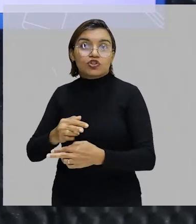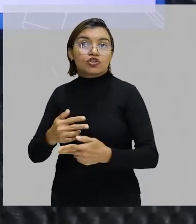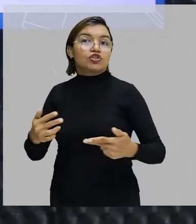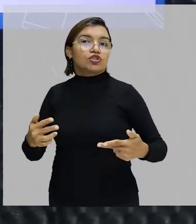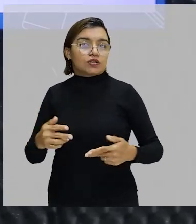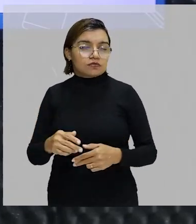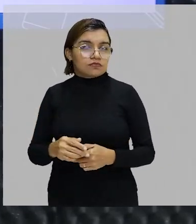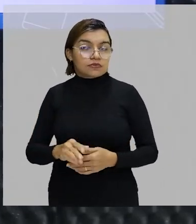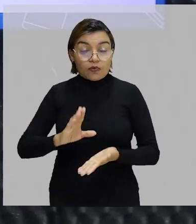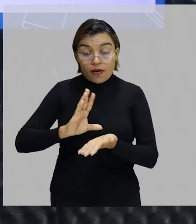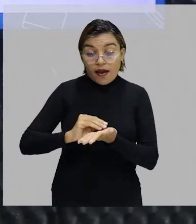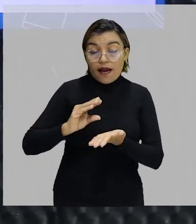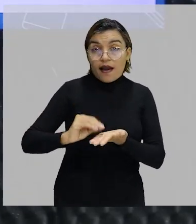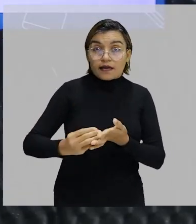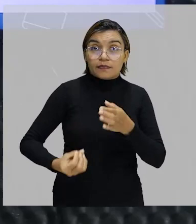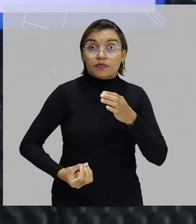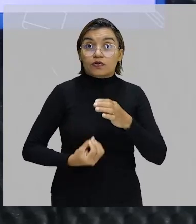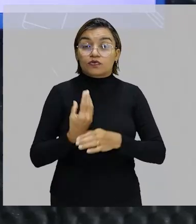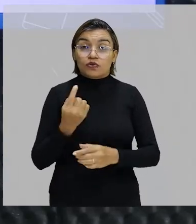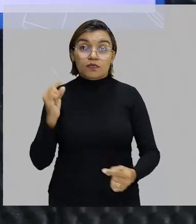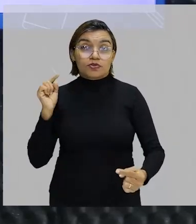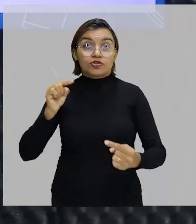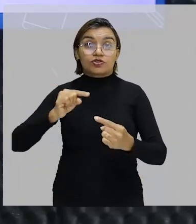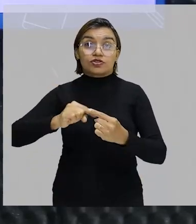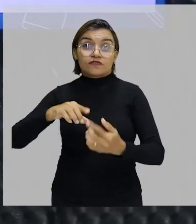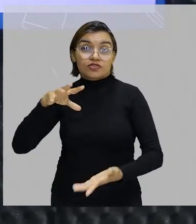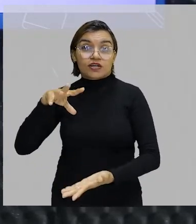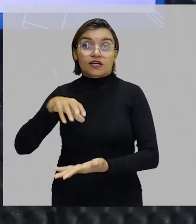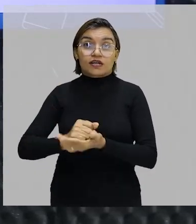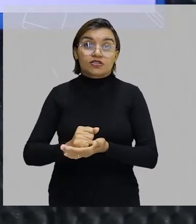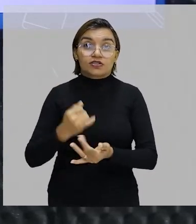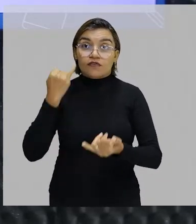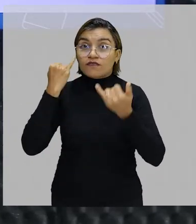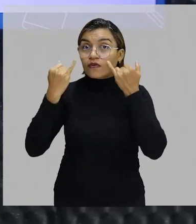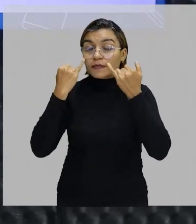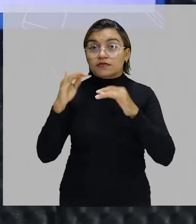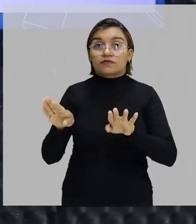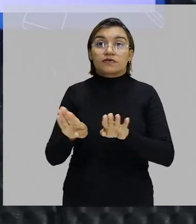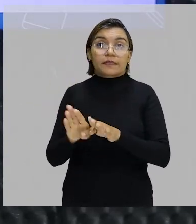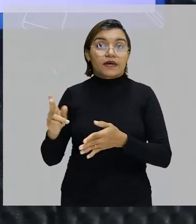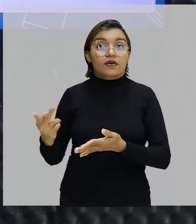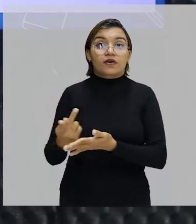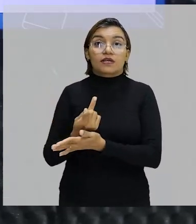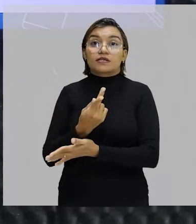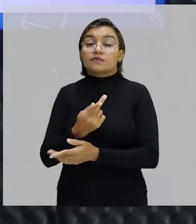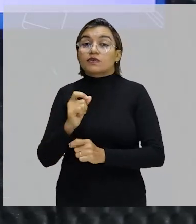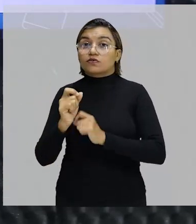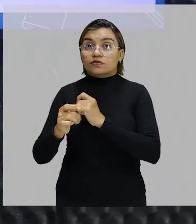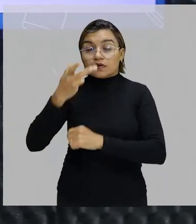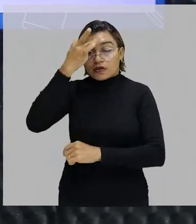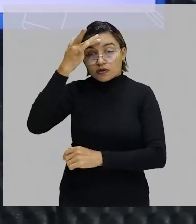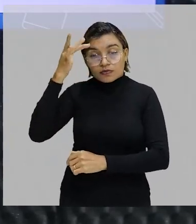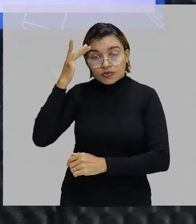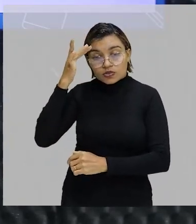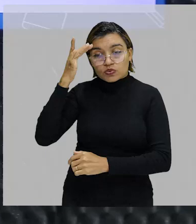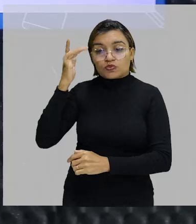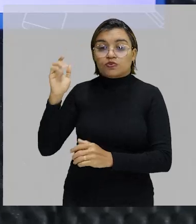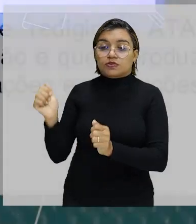atas são produzidas com o intuito de registrar uma informação e acontecimentos de uma reunião com pessoas, tá